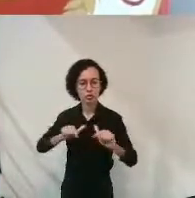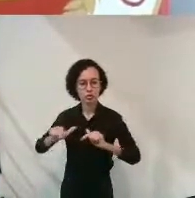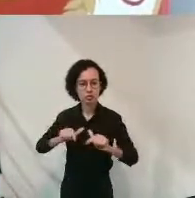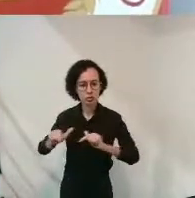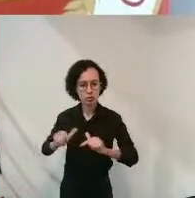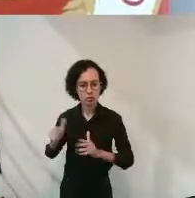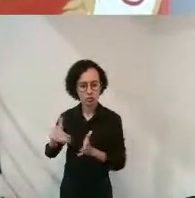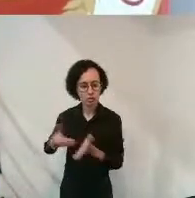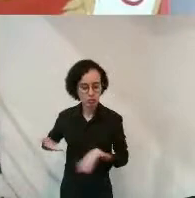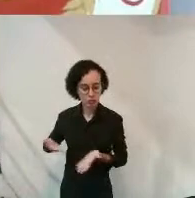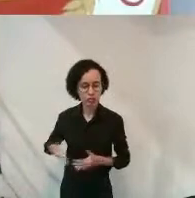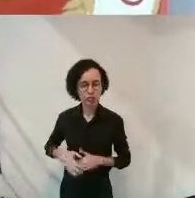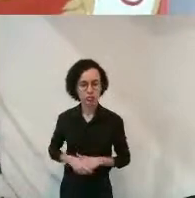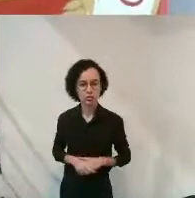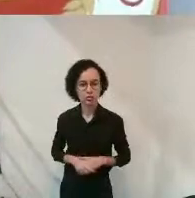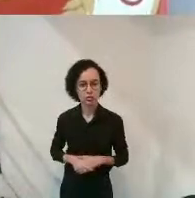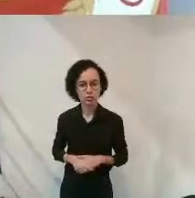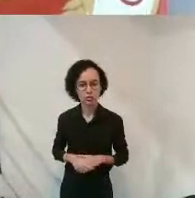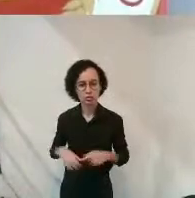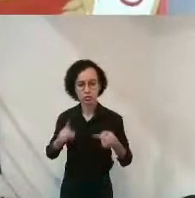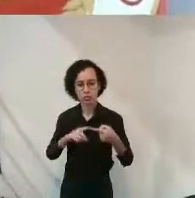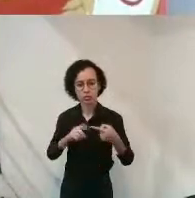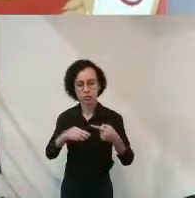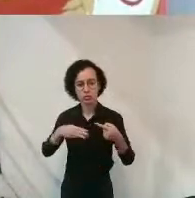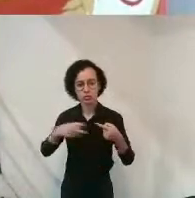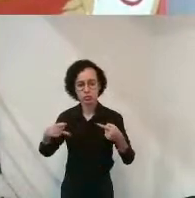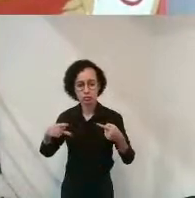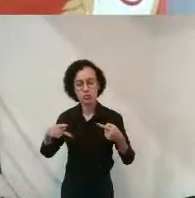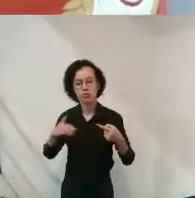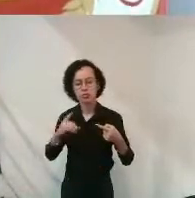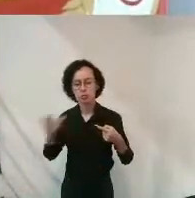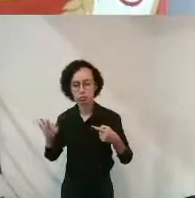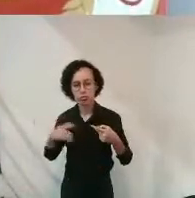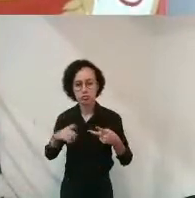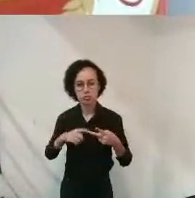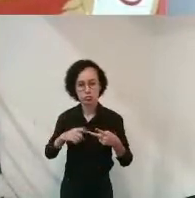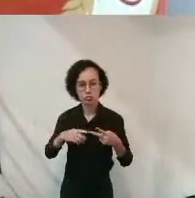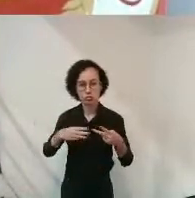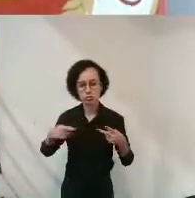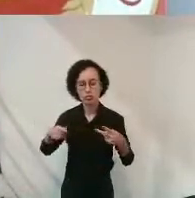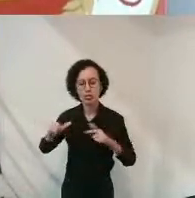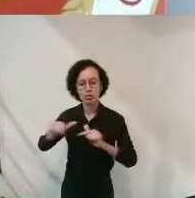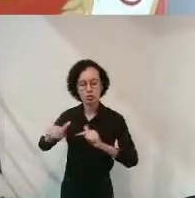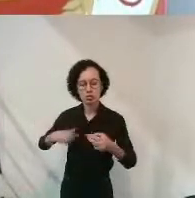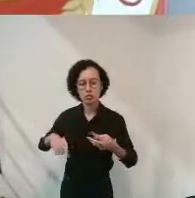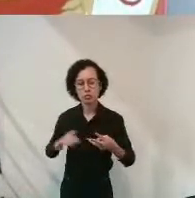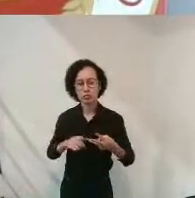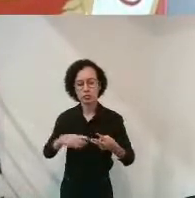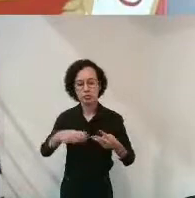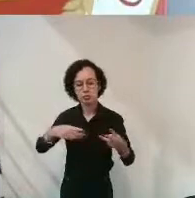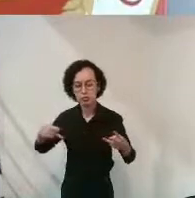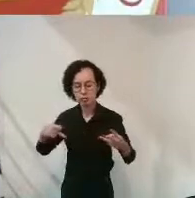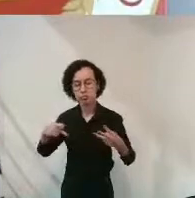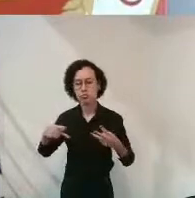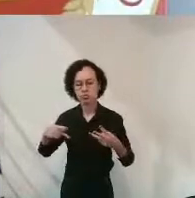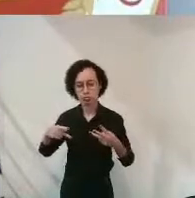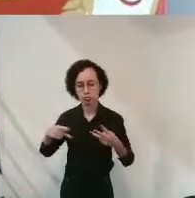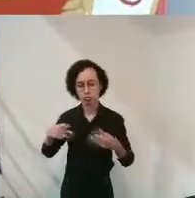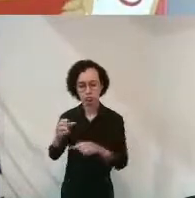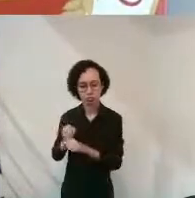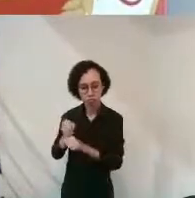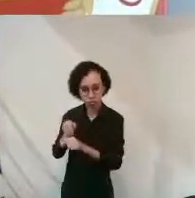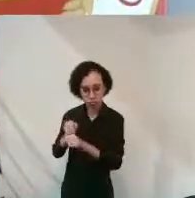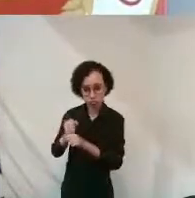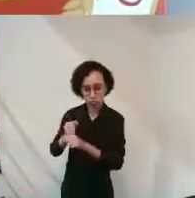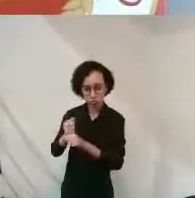até hoje, composto pelo Ministério Público do Distrito Federal, pelo Ministério Público do Trabalho, pelo Ministério Público de Conta, que vai